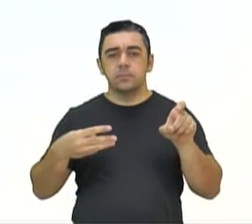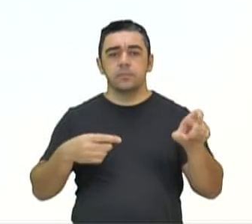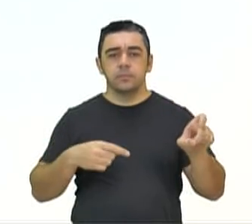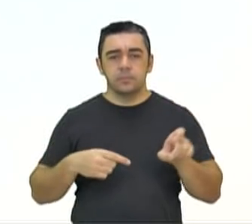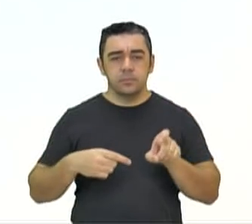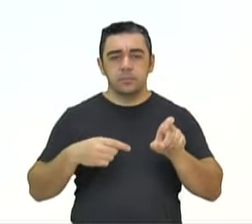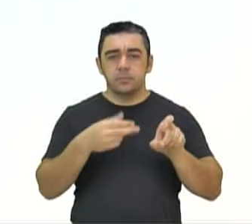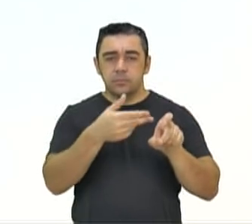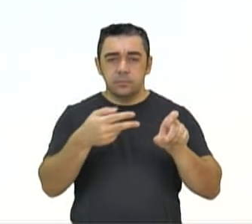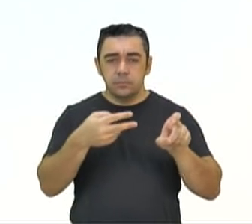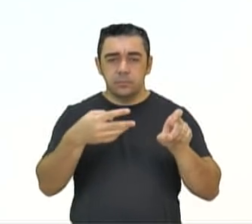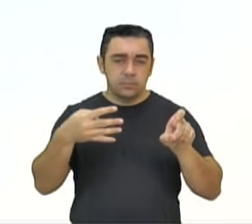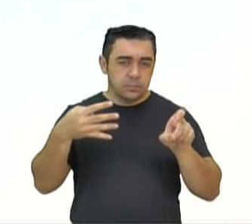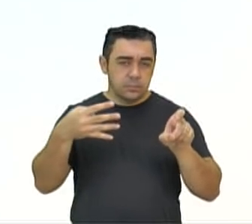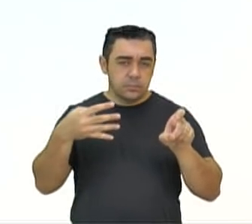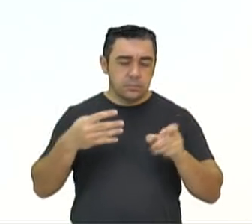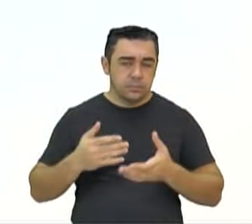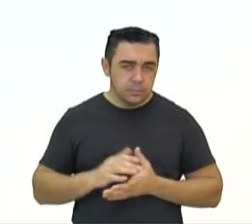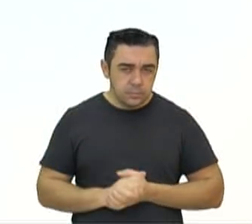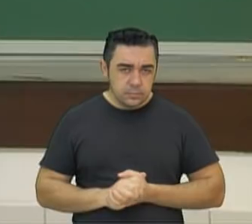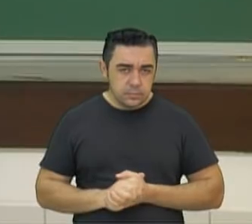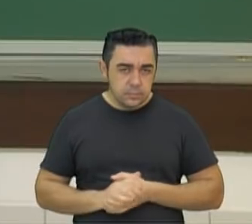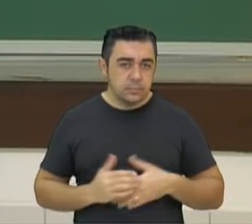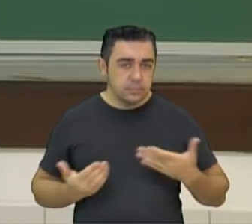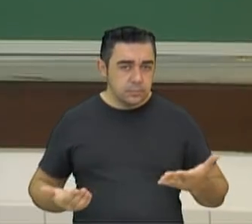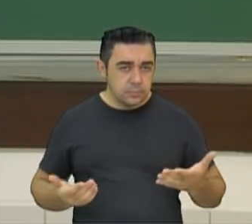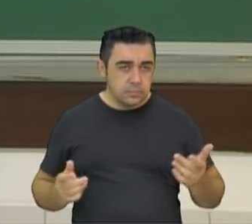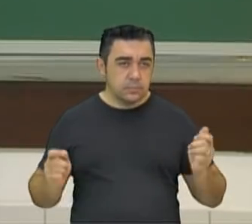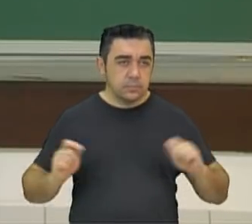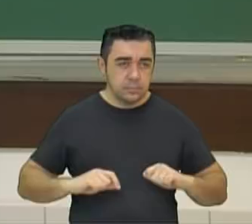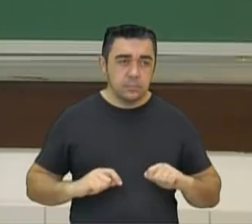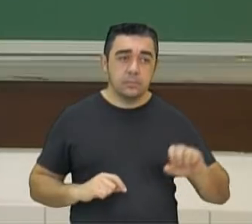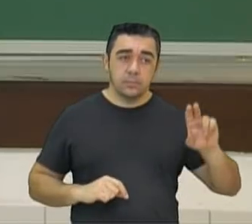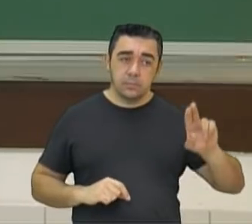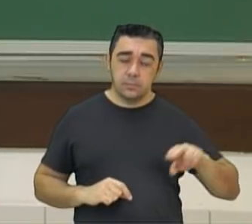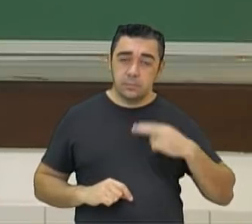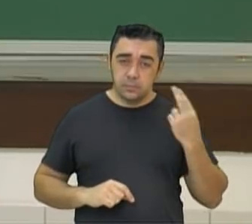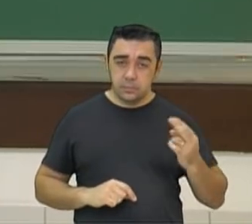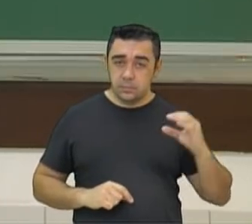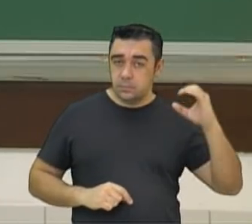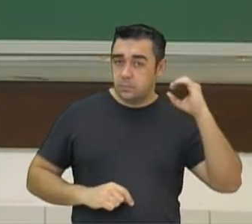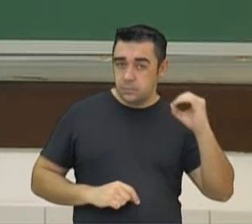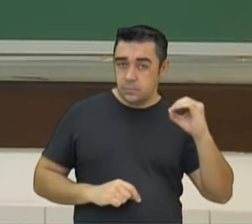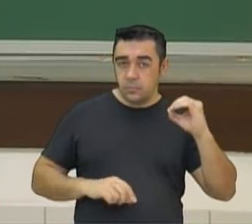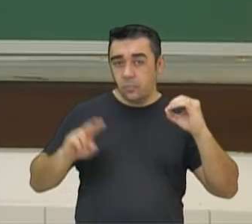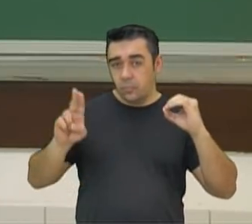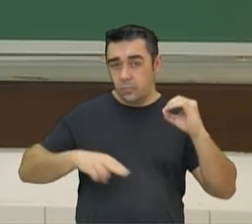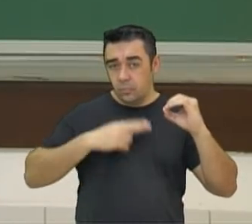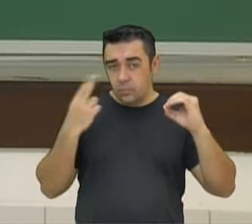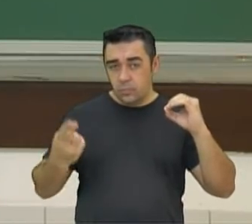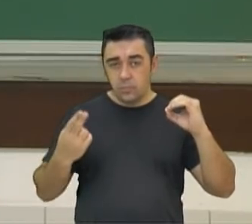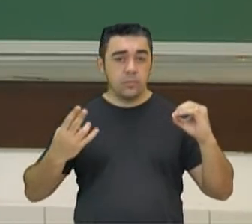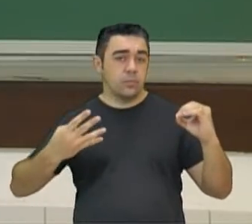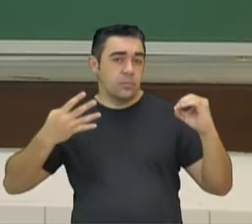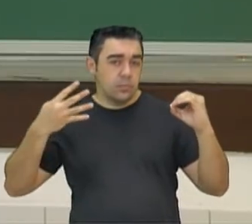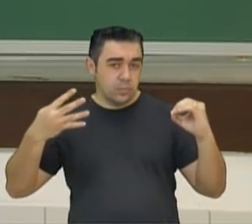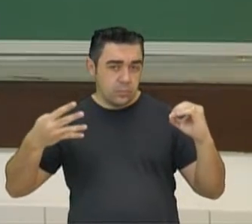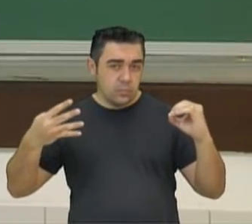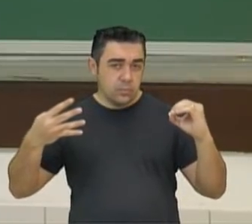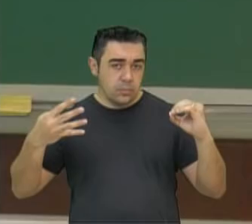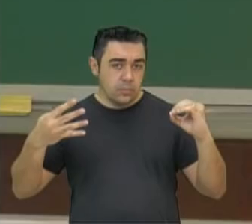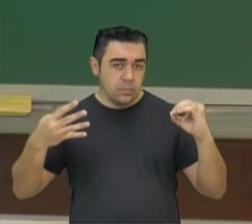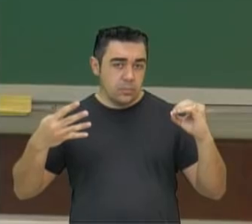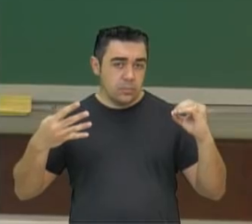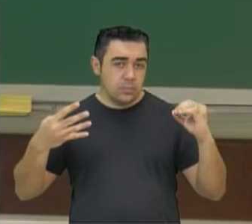por 3 é igual a 4. Então, ou o nosso x pode ser 0, ou o nosso x pode